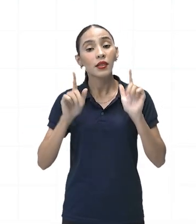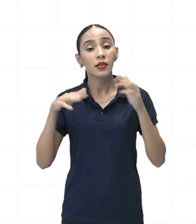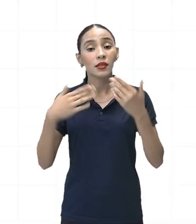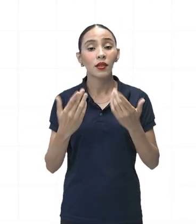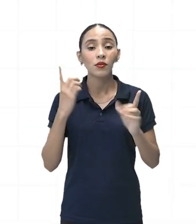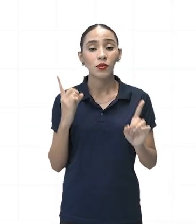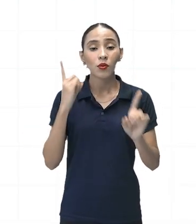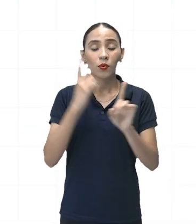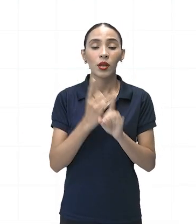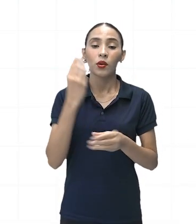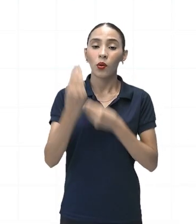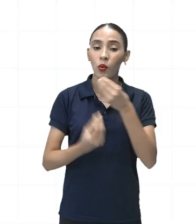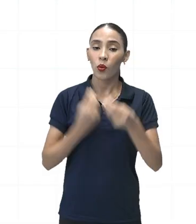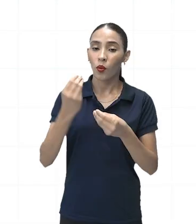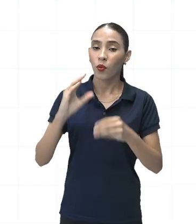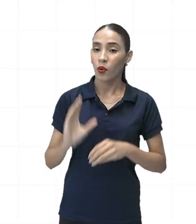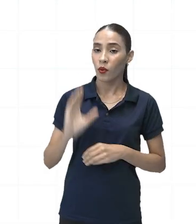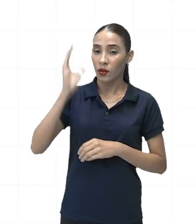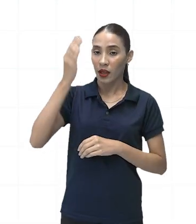Vamos descobrir como isso funciona?